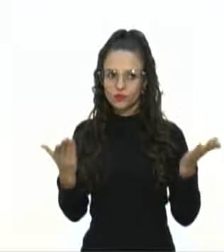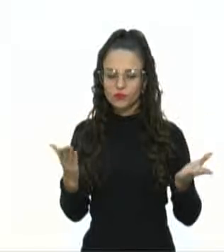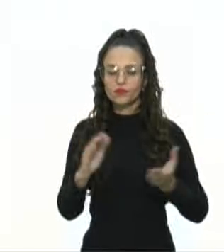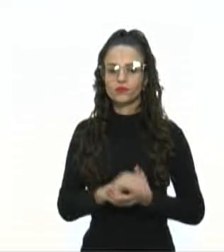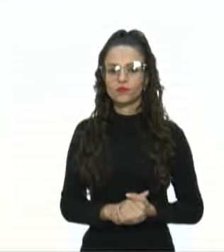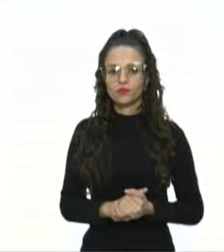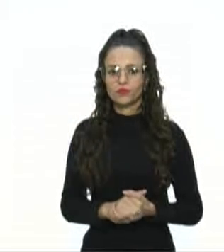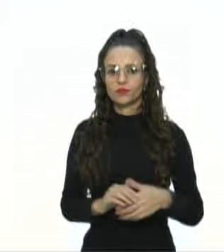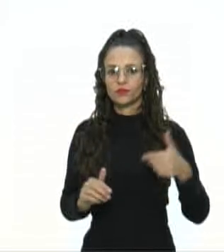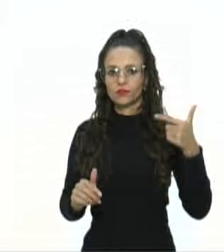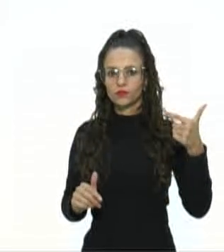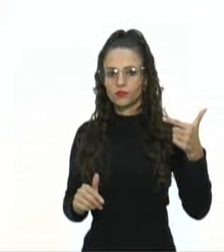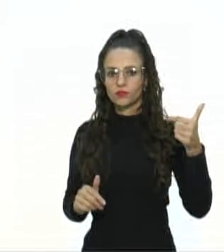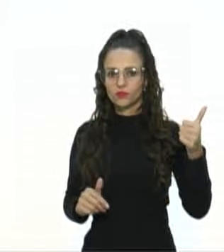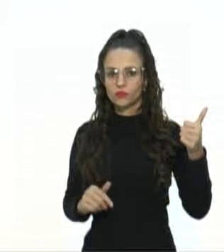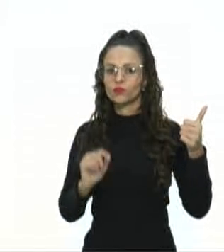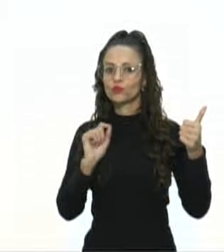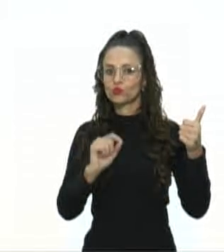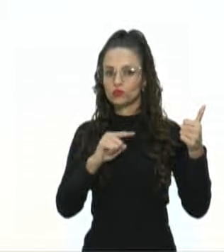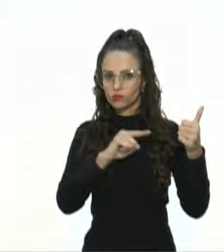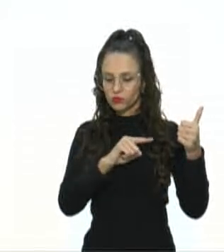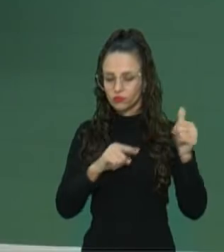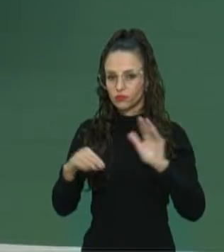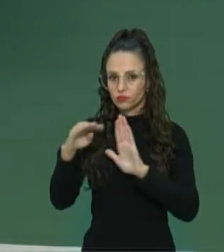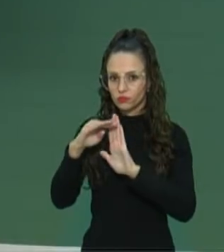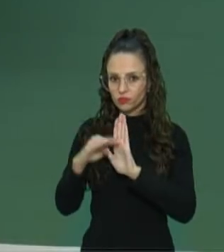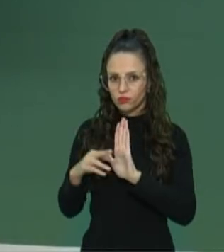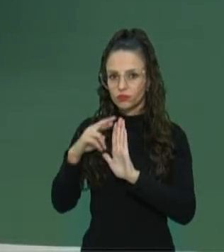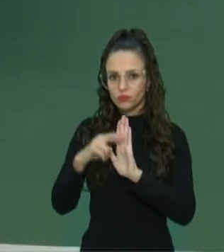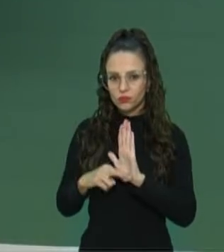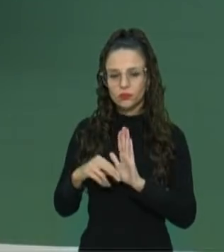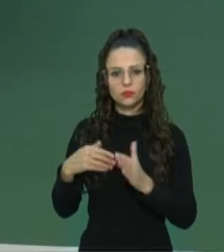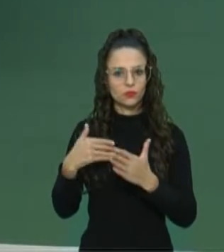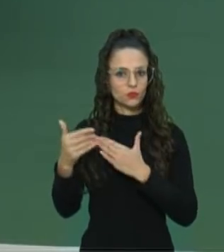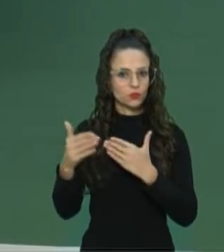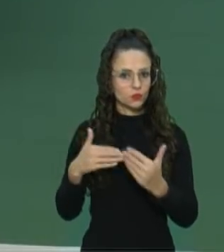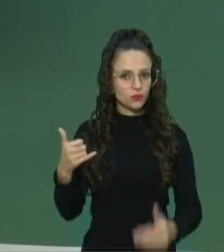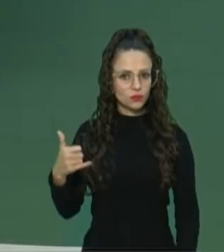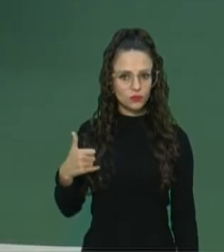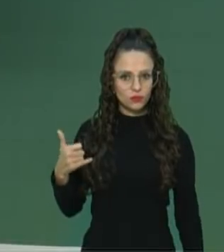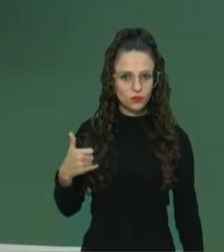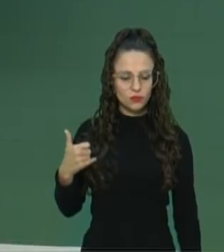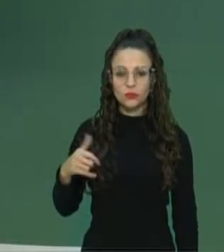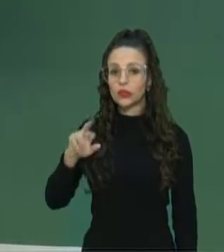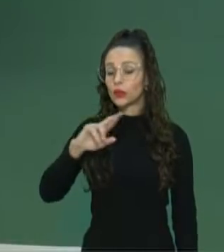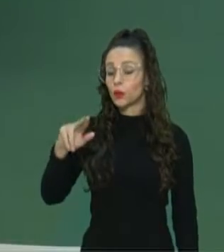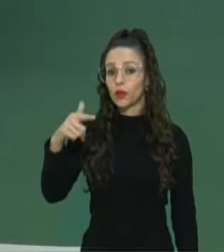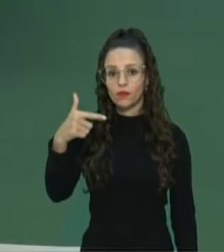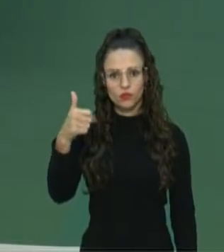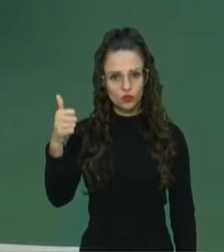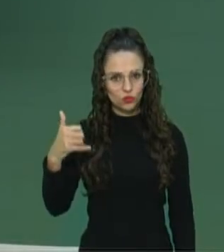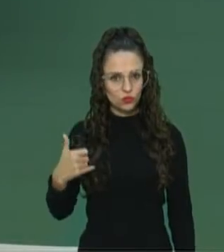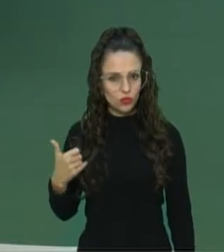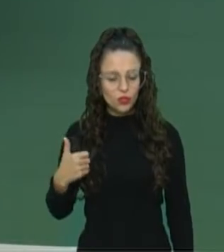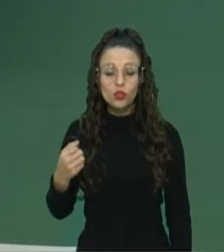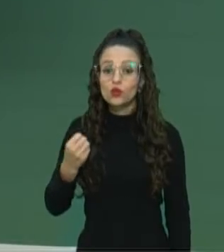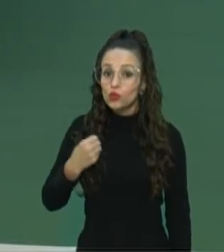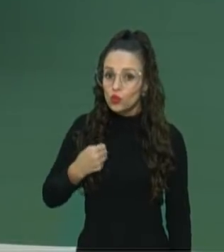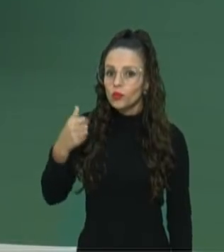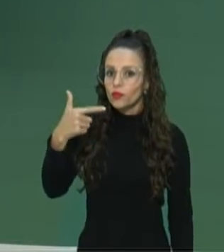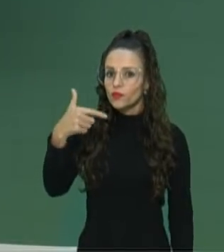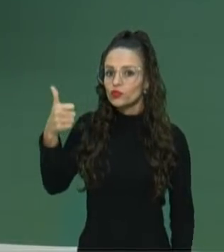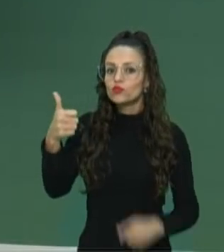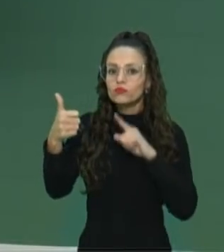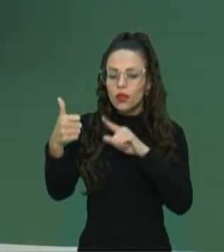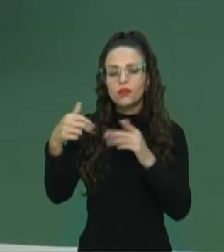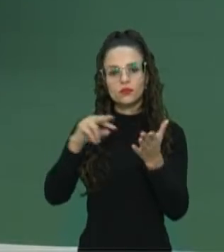homens. 21, o 21 dentro da CBO é qualquer idade, tá? Não é 21 anos. O 21, o número 21 corresponde a